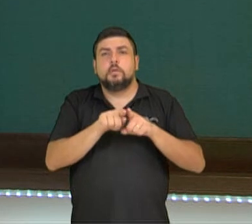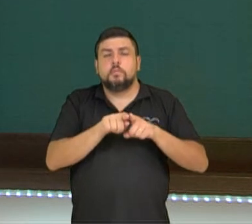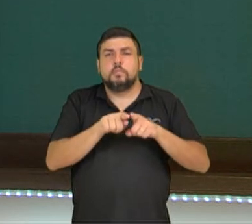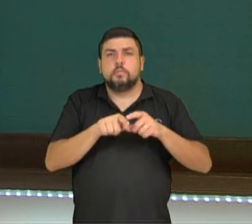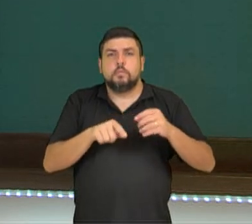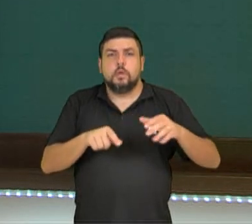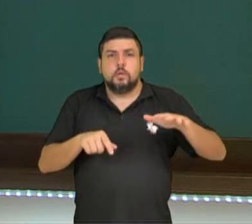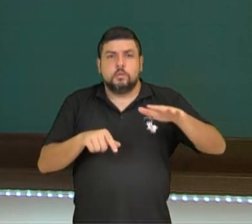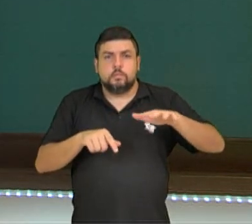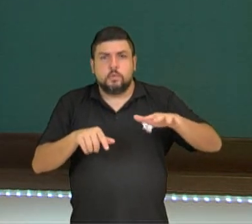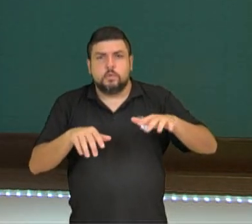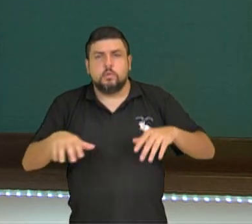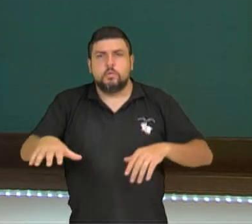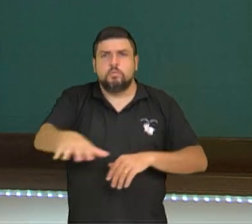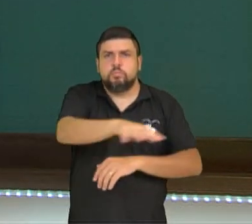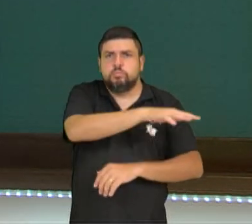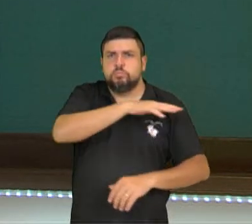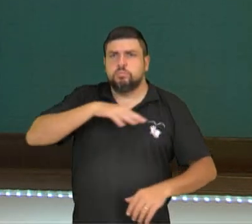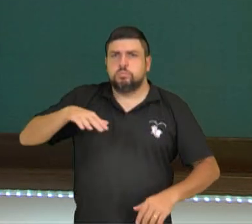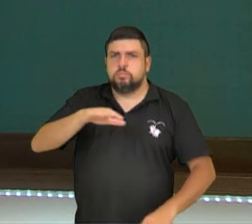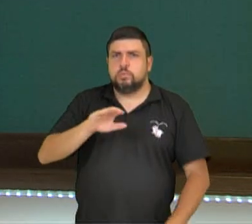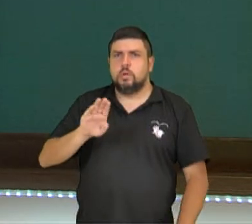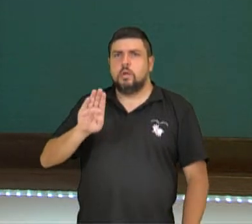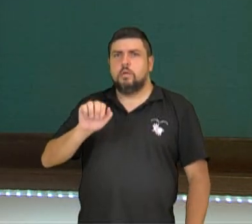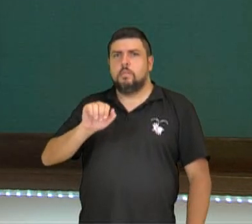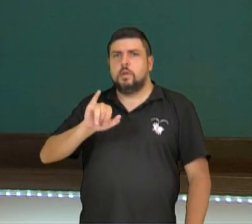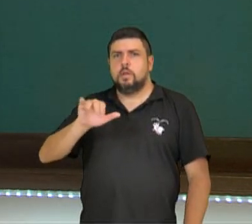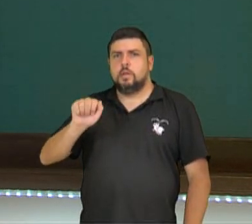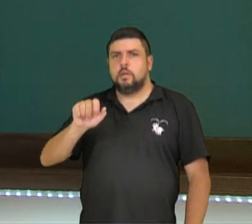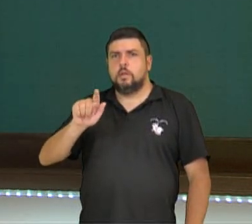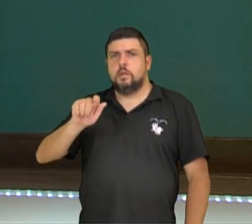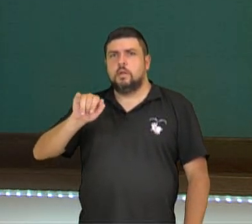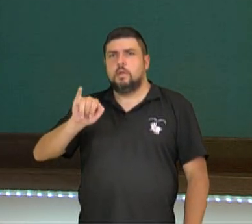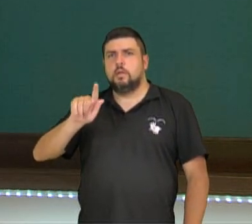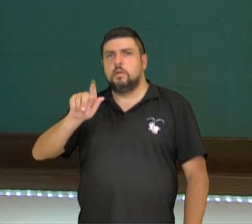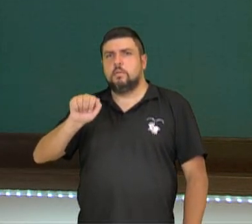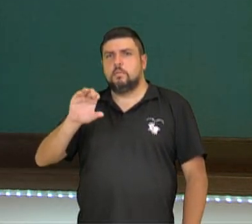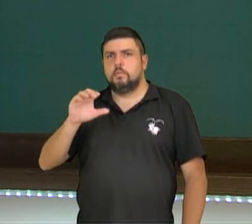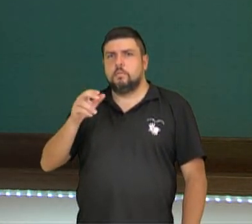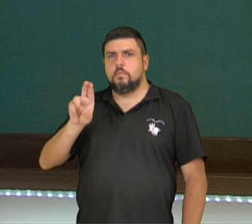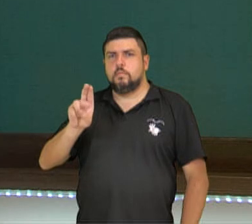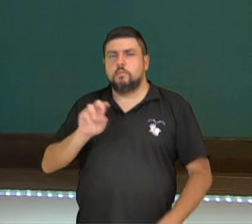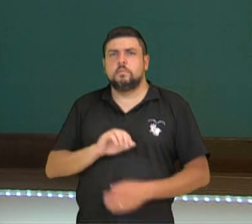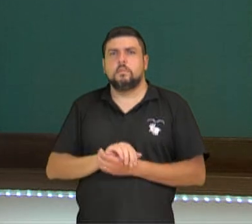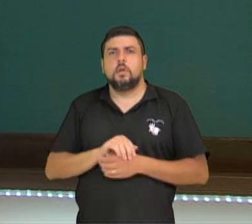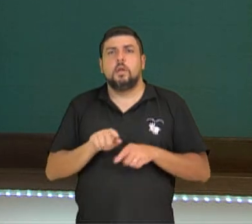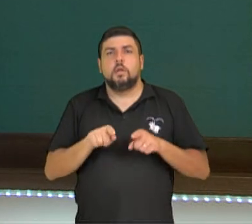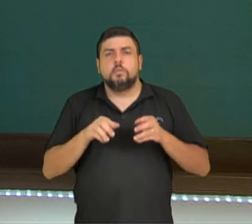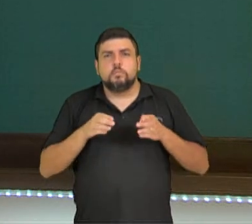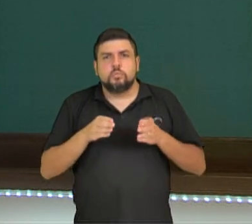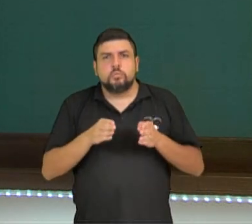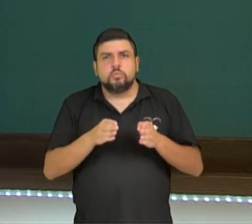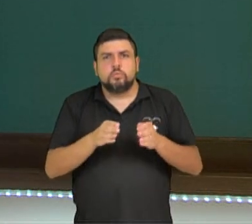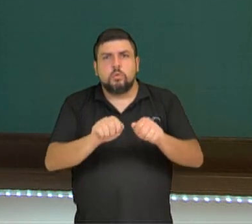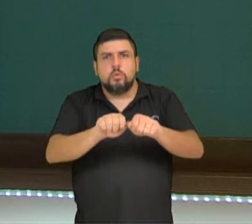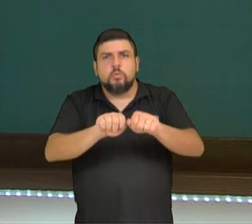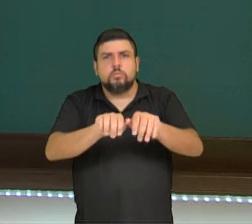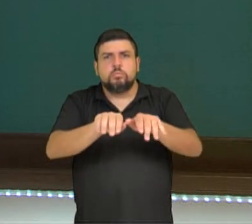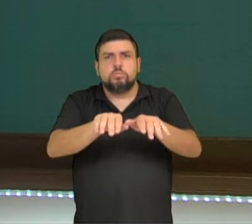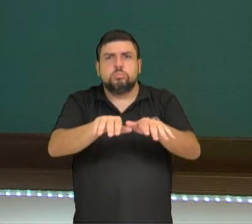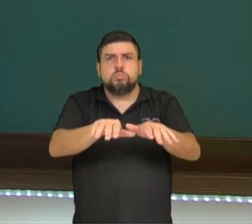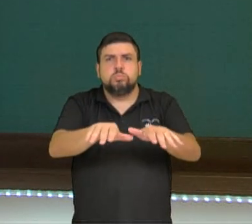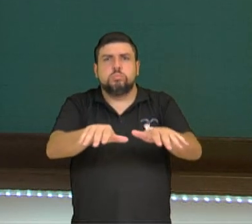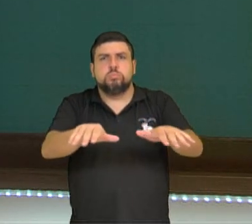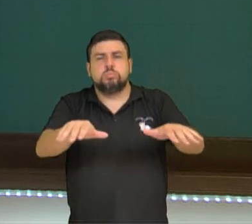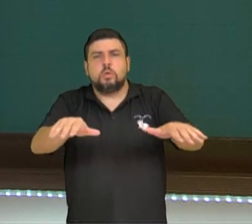nós classificamos como bacia hidrográfica do Rio Iguaçu. Aí nós vamos ter ali Cascavel, que também